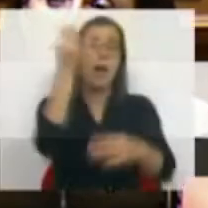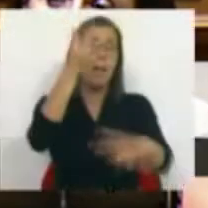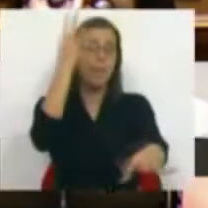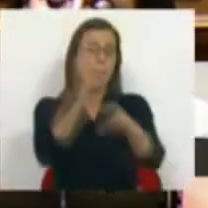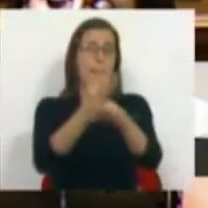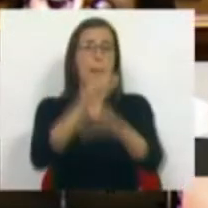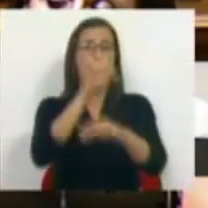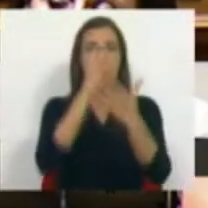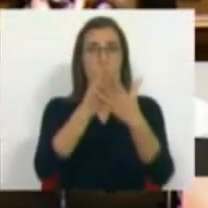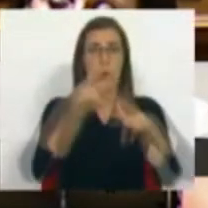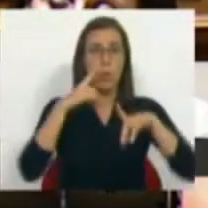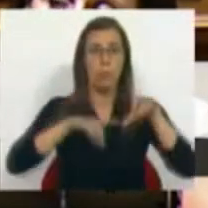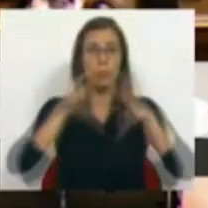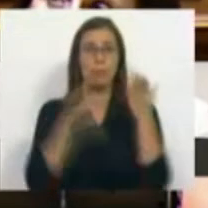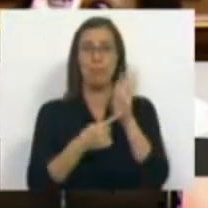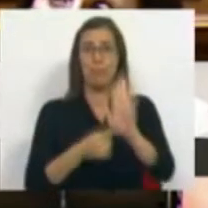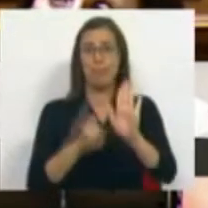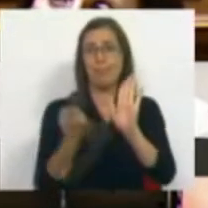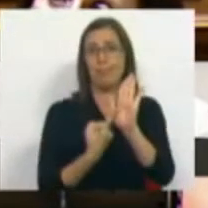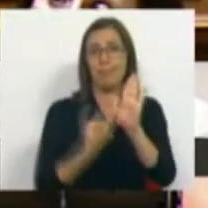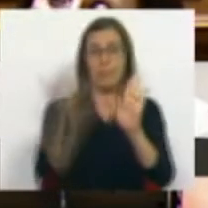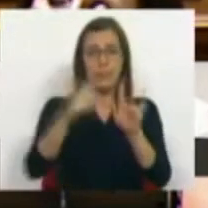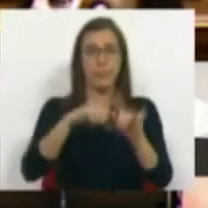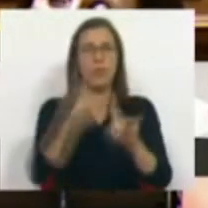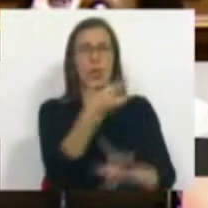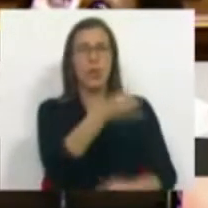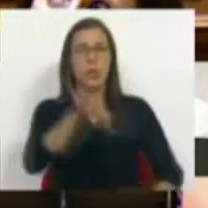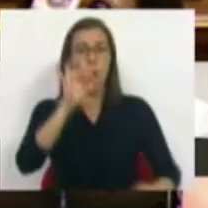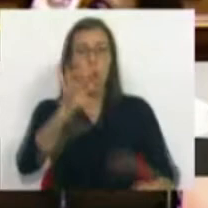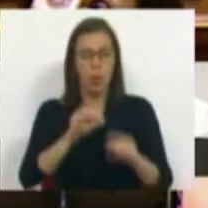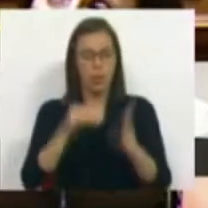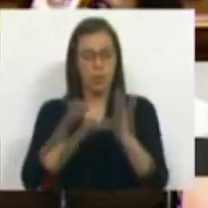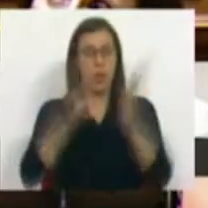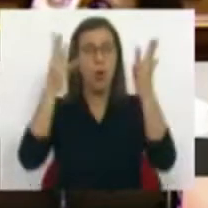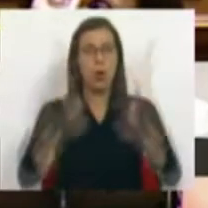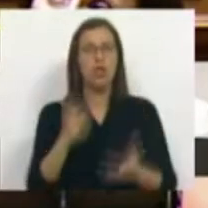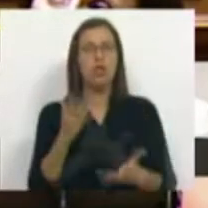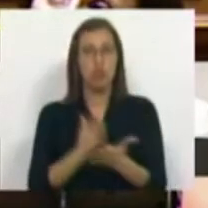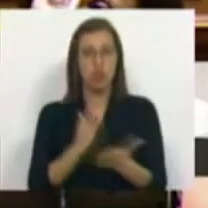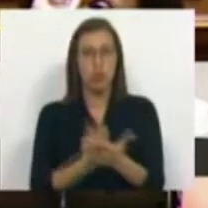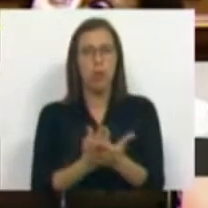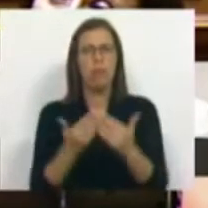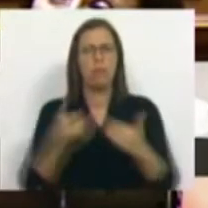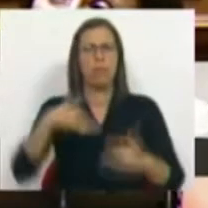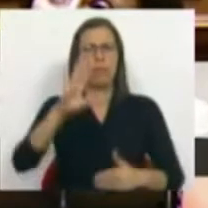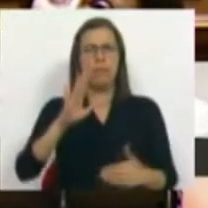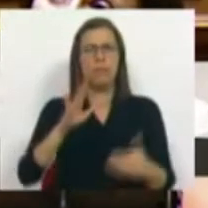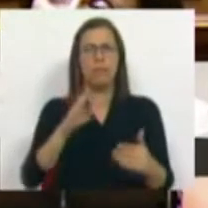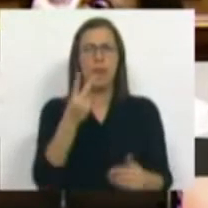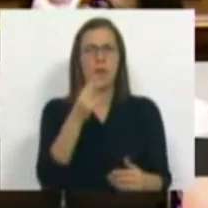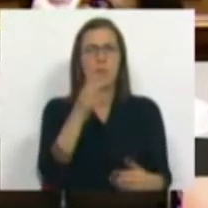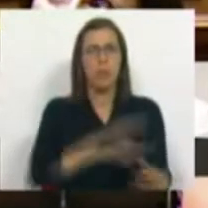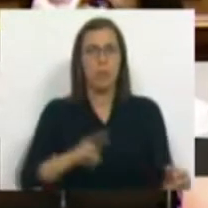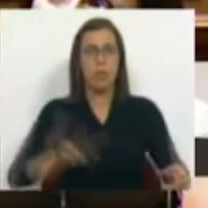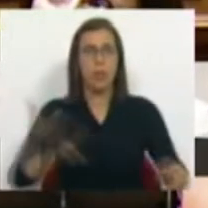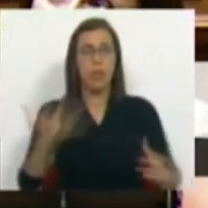trazia aqui um gráfico que demonstra precisamente isso. Em 2008 estava orçamentado por escola mais de 2 milhões de